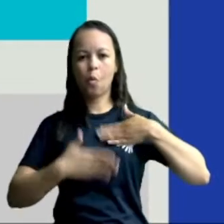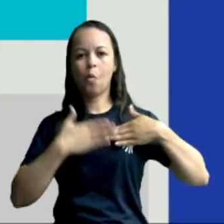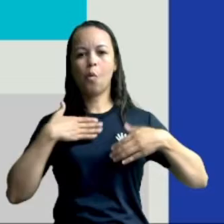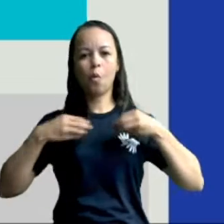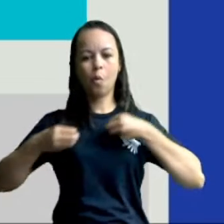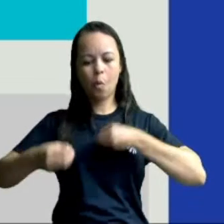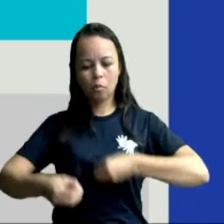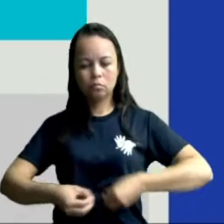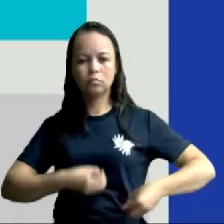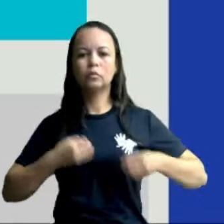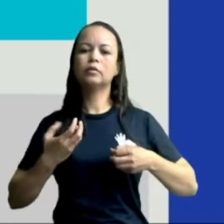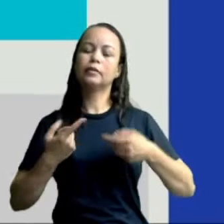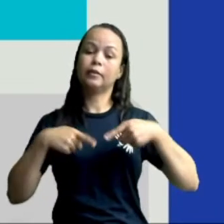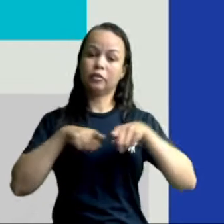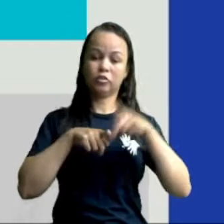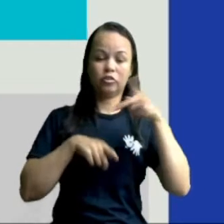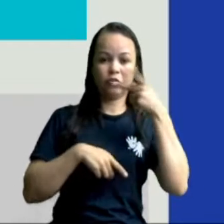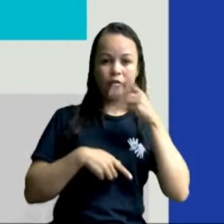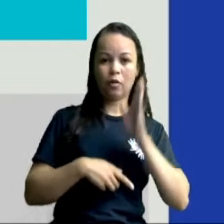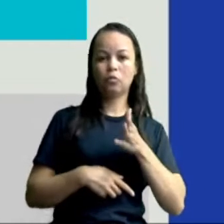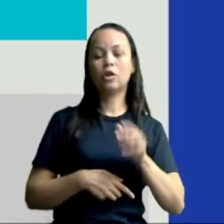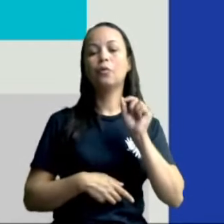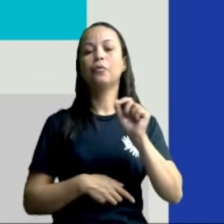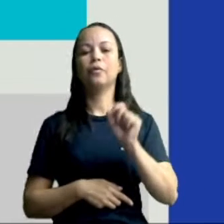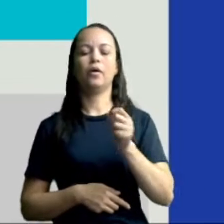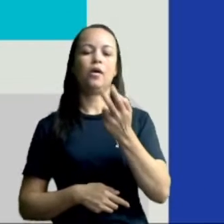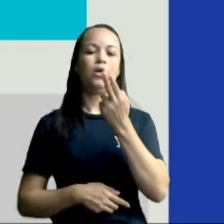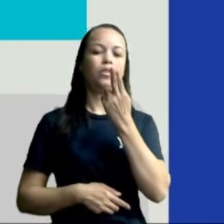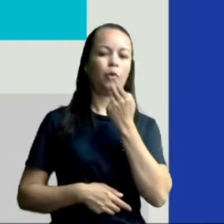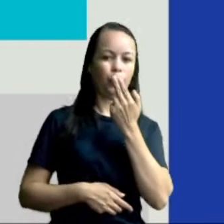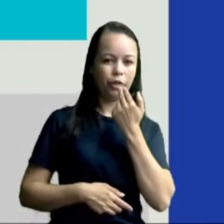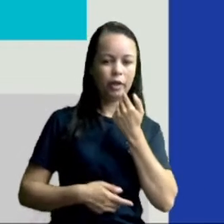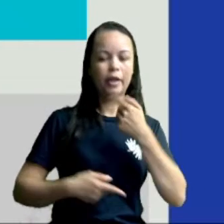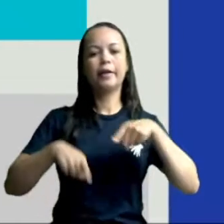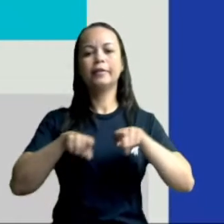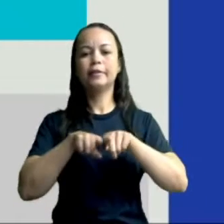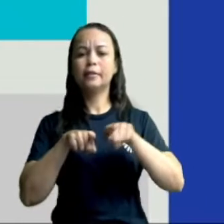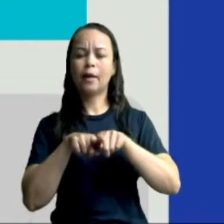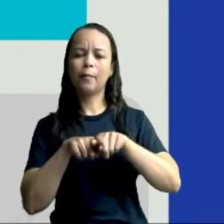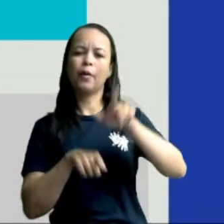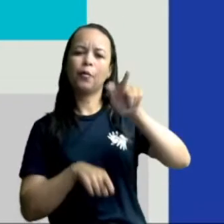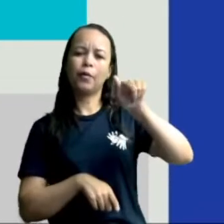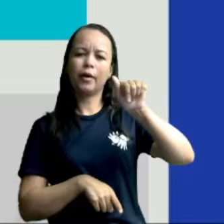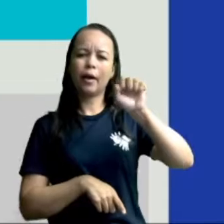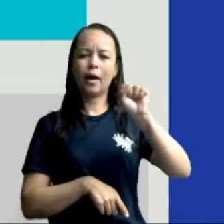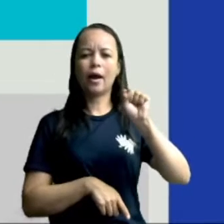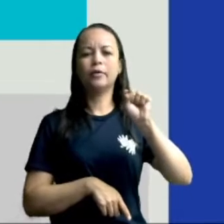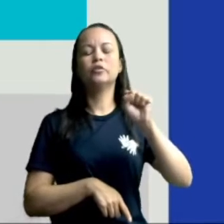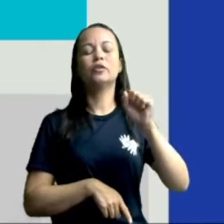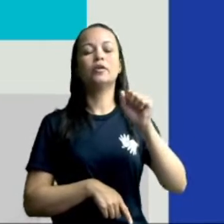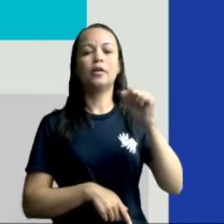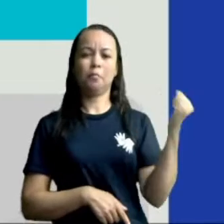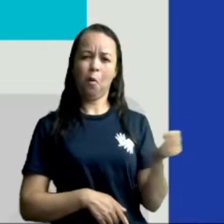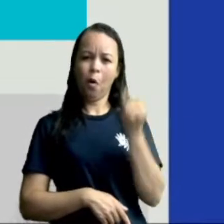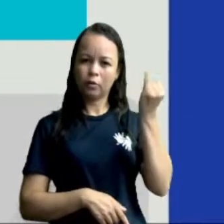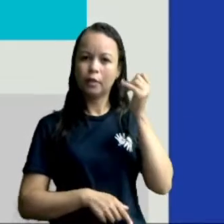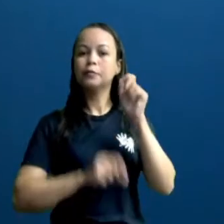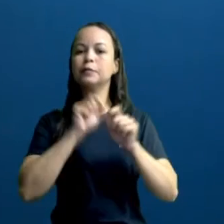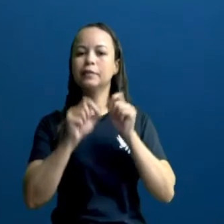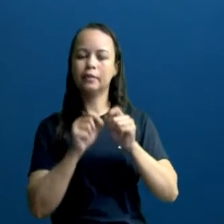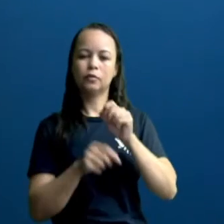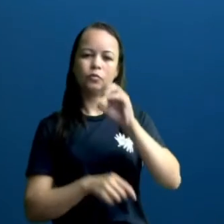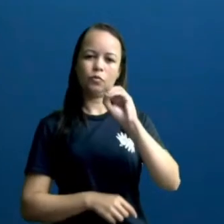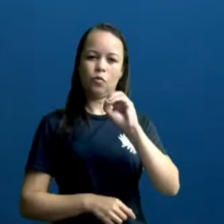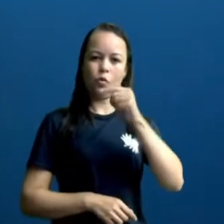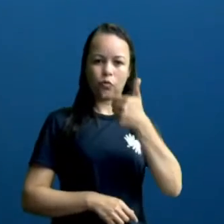anteriormente, tanto de nutrientes, quanto também, justamente, de um gás que é tão importante, que é o oxigênio. Volta aqui comigo, por